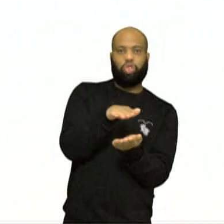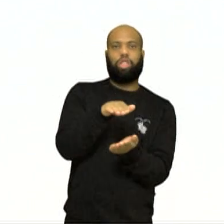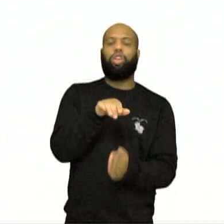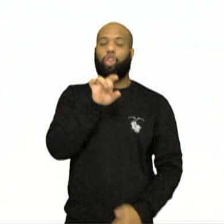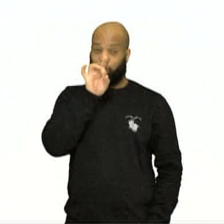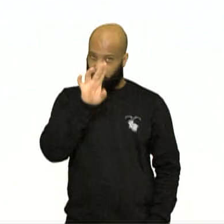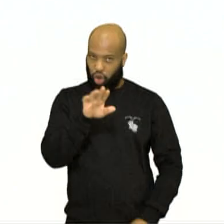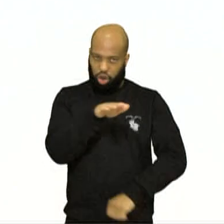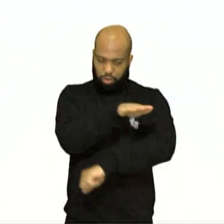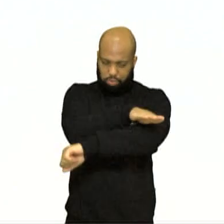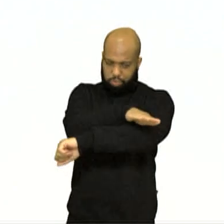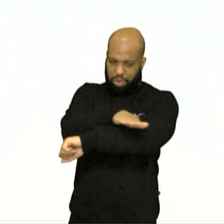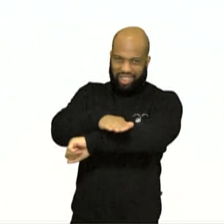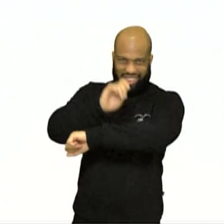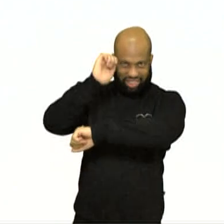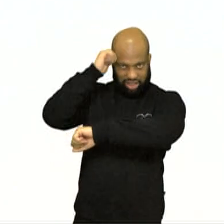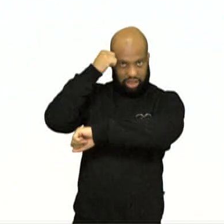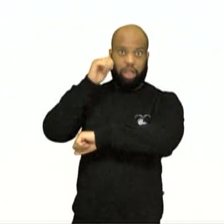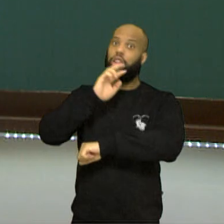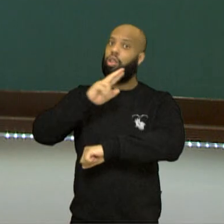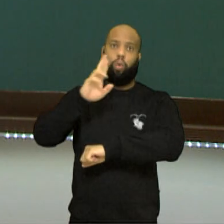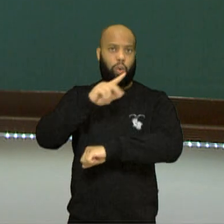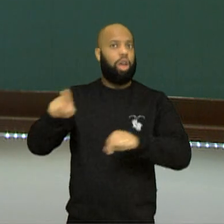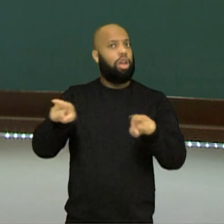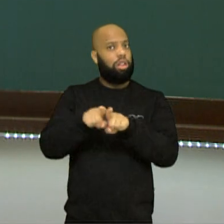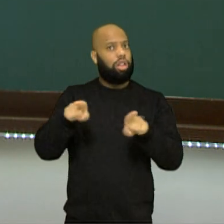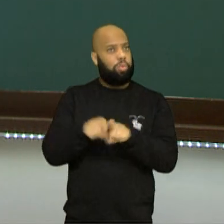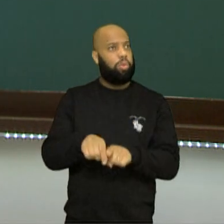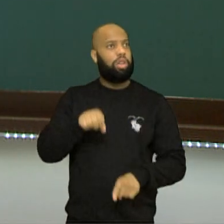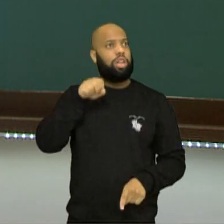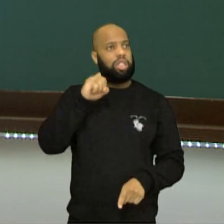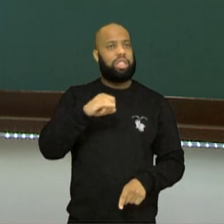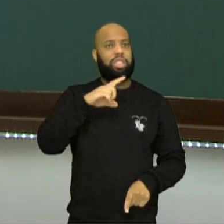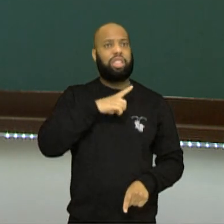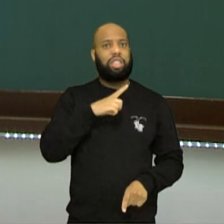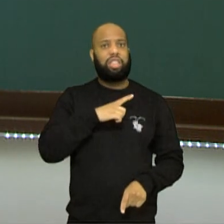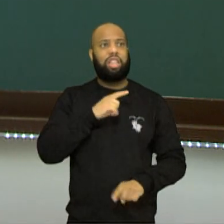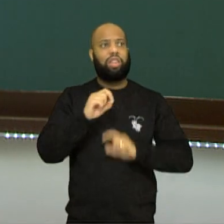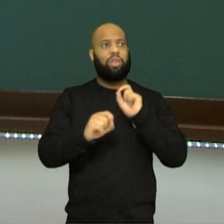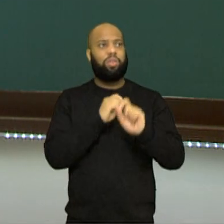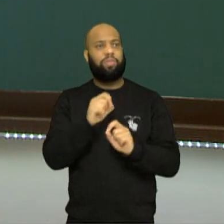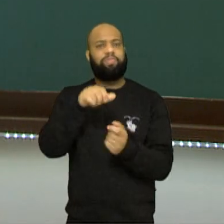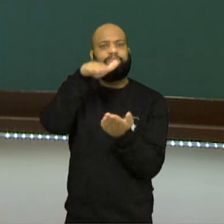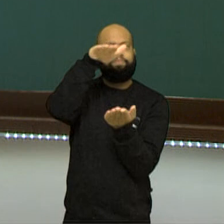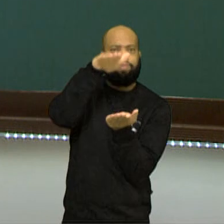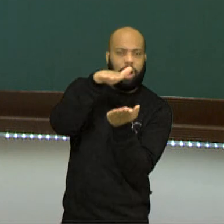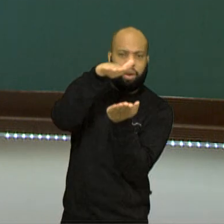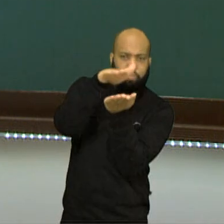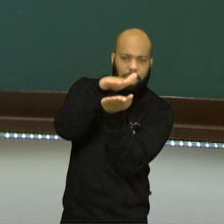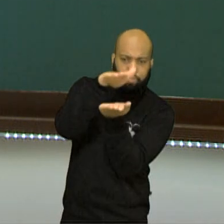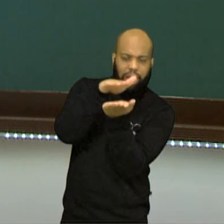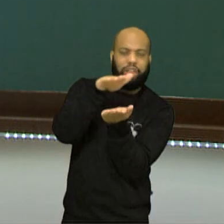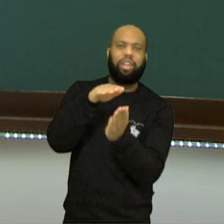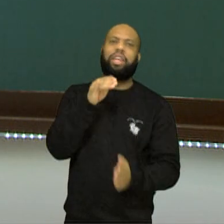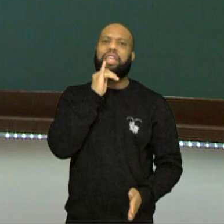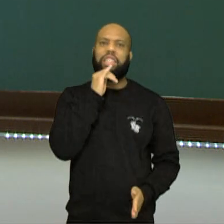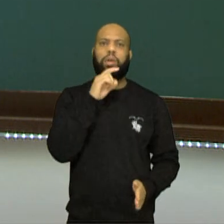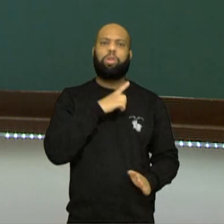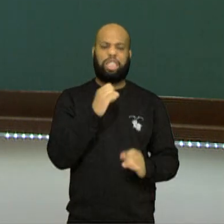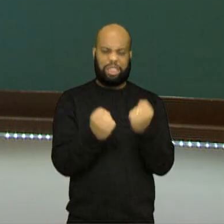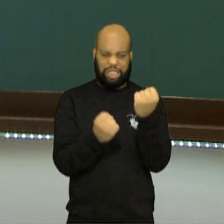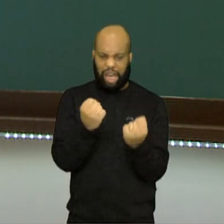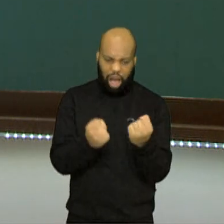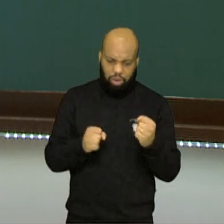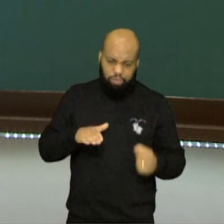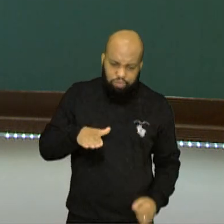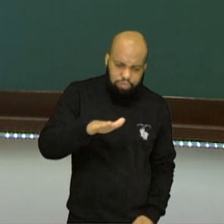concreto sobre ele, um asfalto ou uma lajota. A própria compactação, máquinas pesadas,